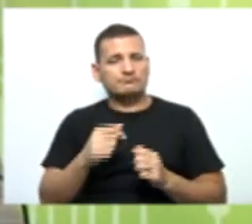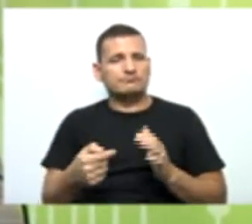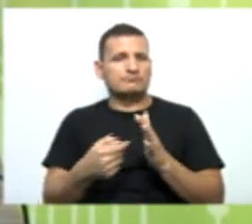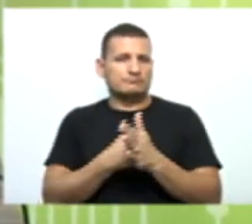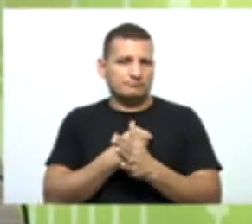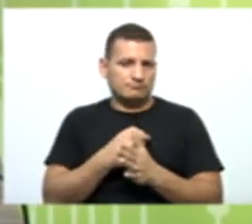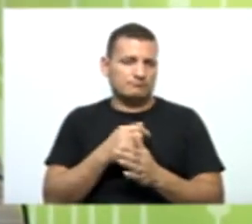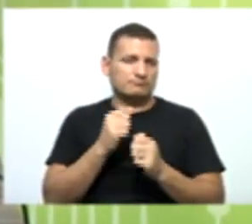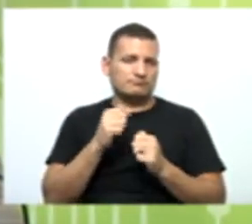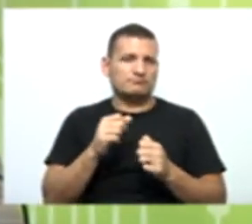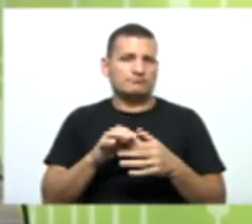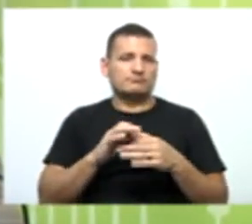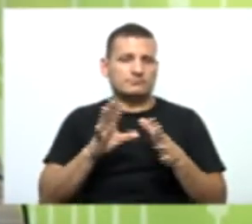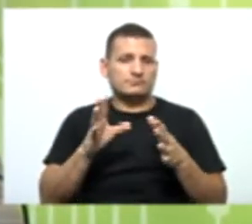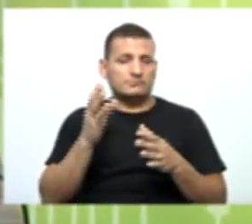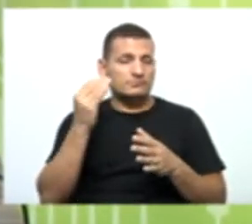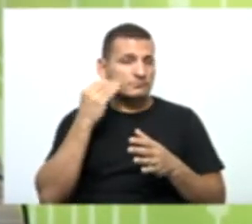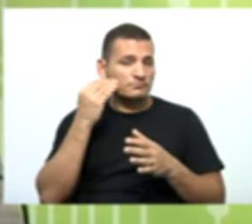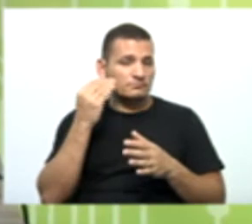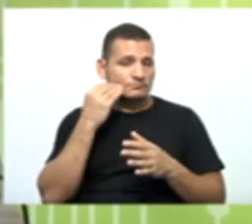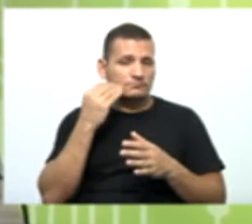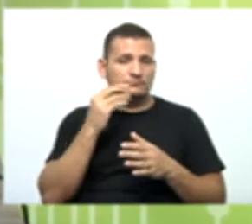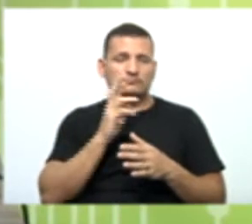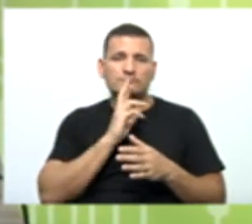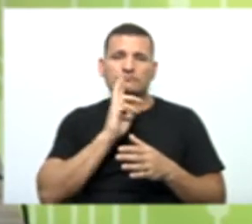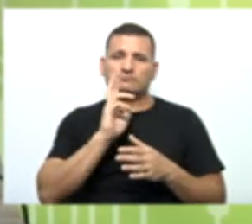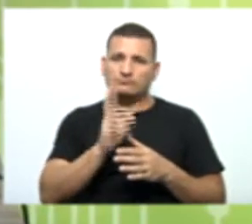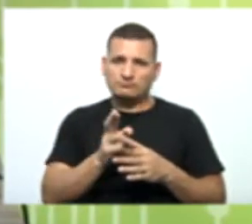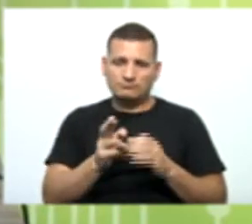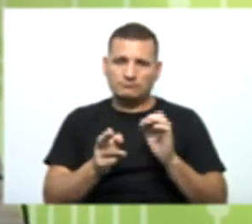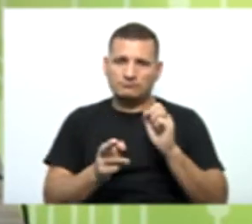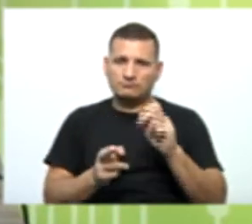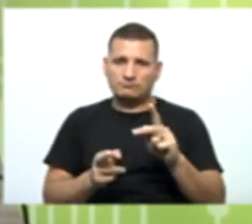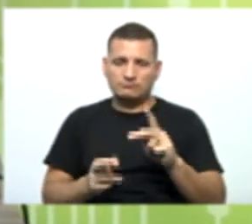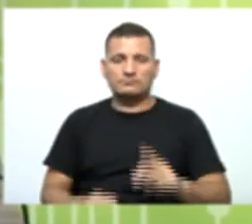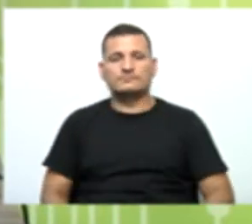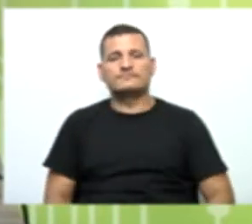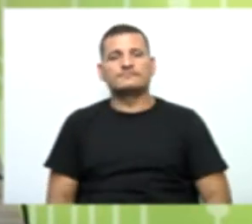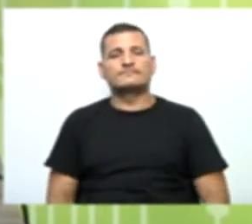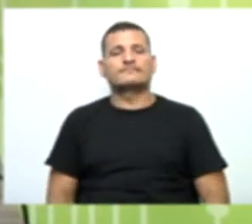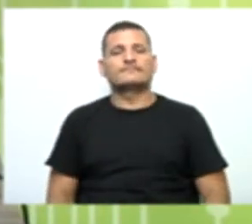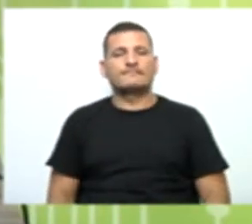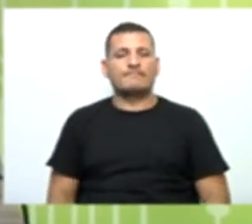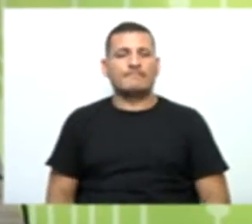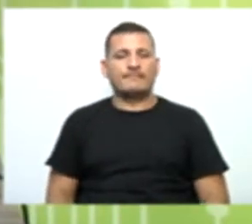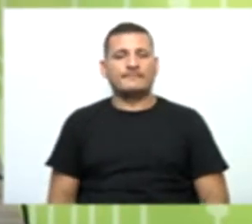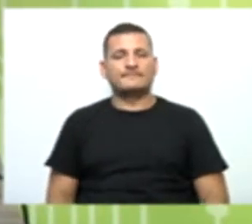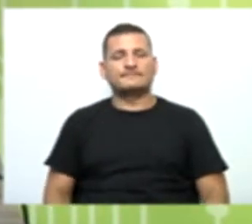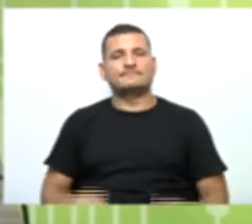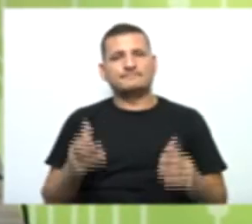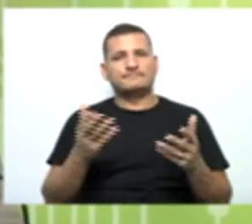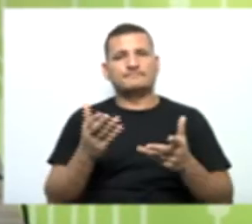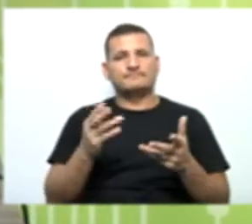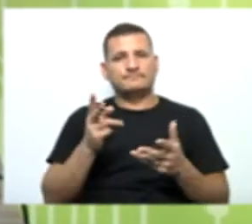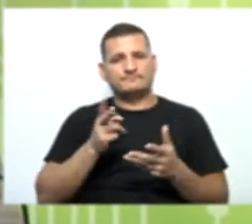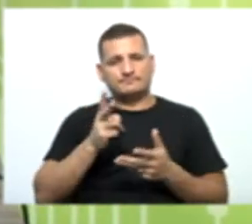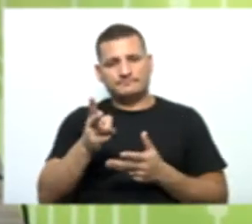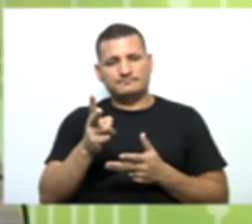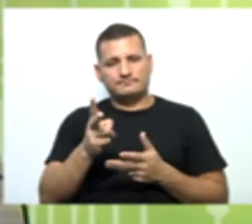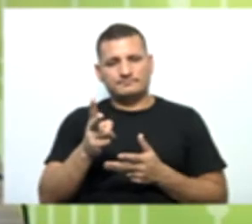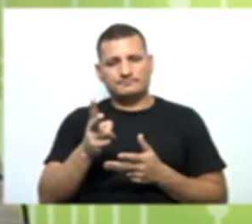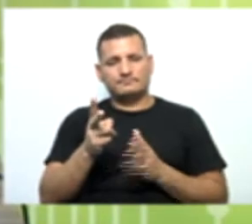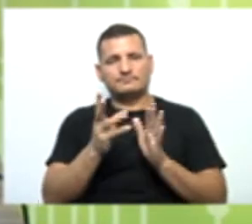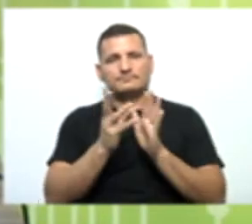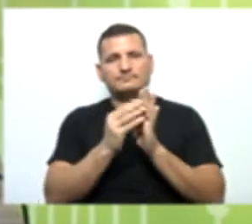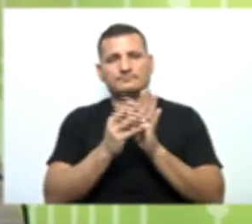que nós vamos tentar, vamos fazer de tudo para tirar essa sua dúvida, ok? Então, vamos continuar aqui com o